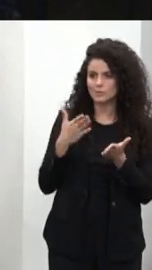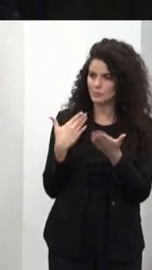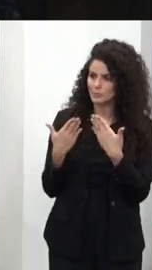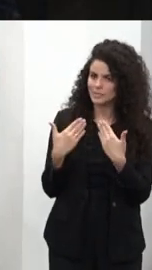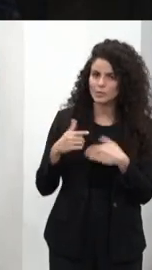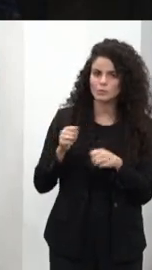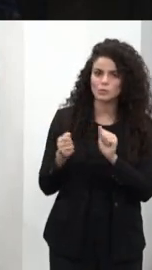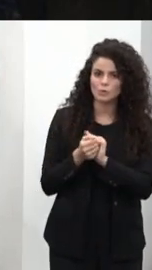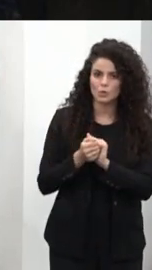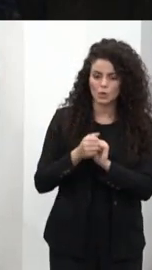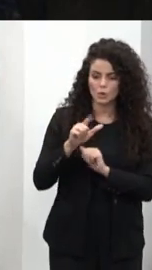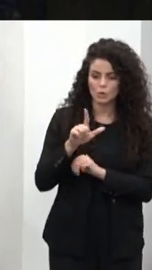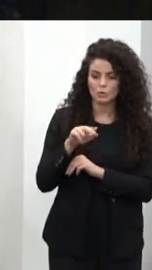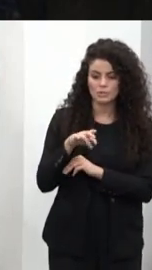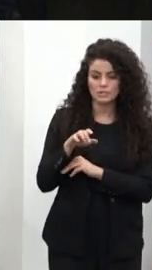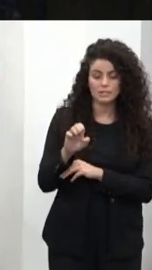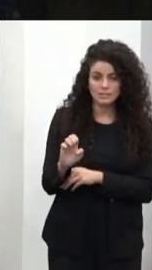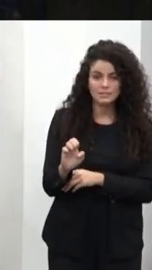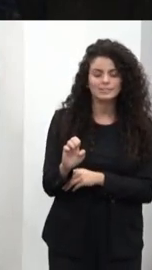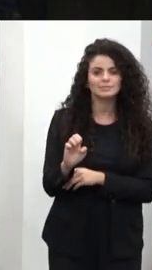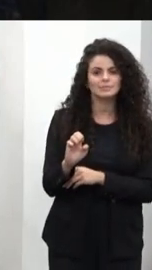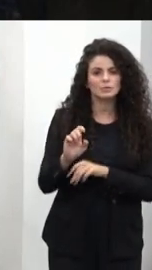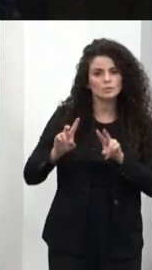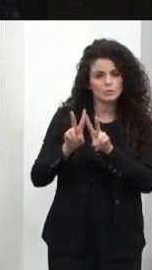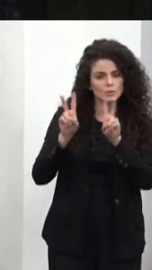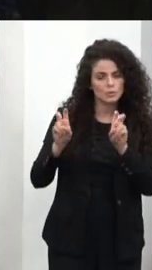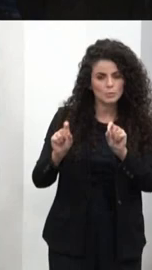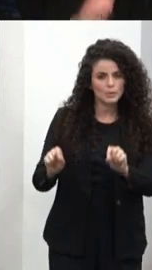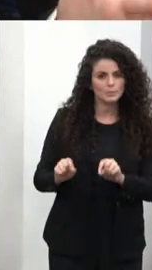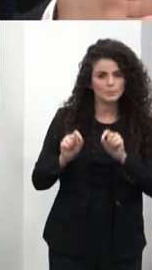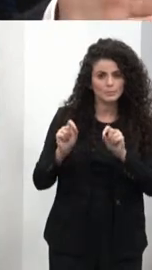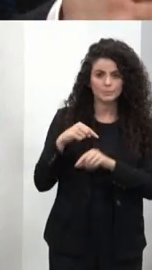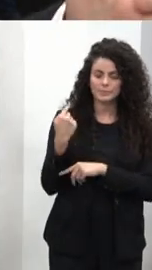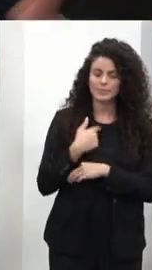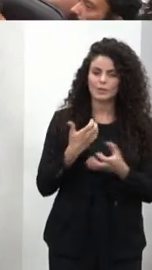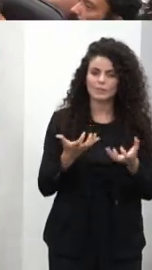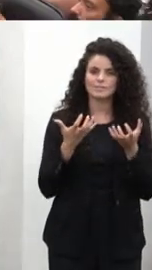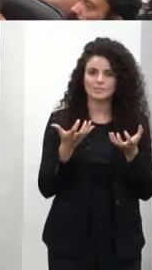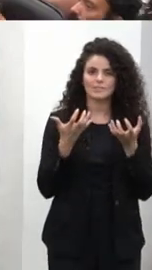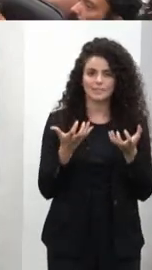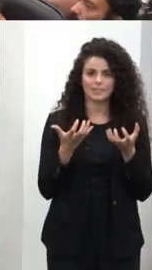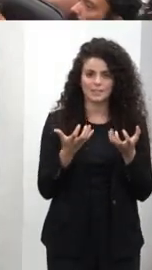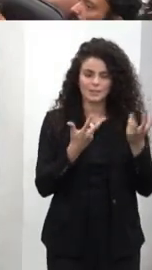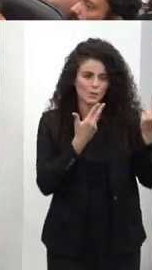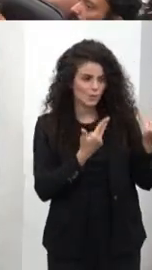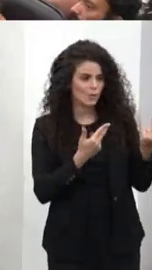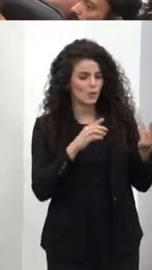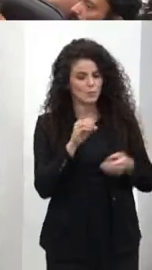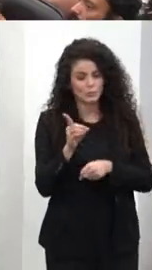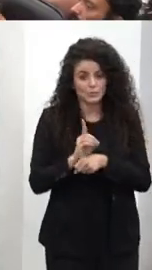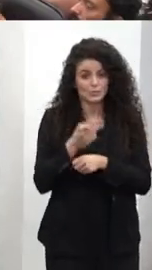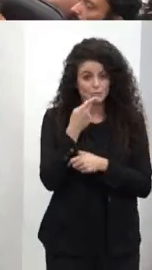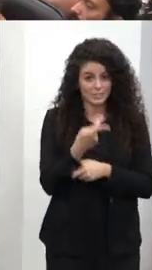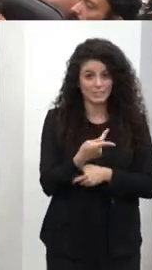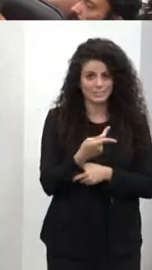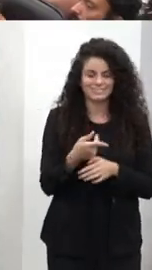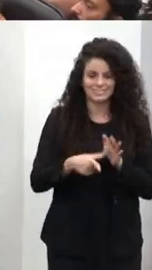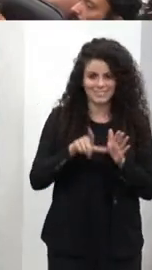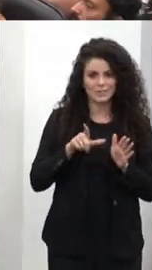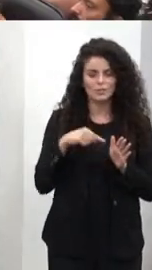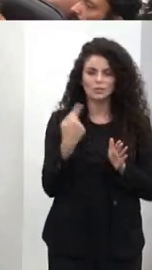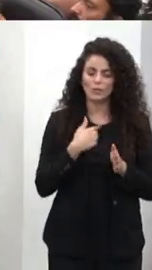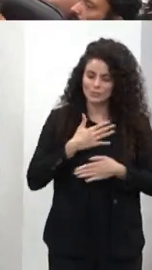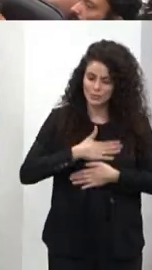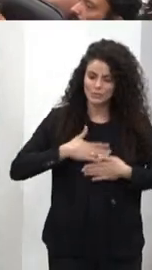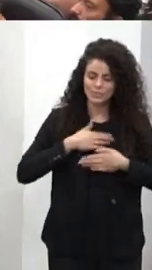Luciana Luciane carminatti a respeito de que nós gostamos assim como o diretor acabou de dizer aqui nós gostamos da